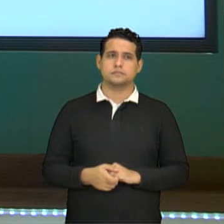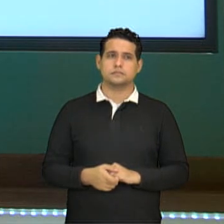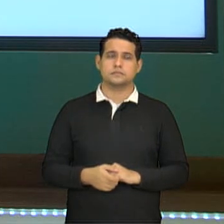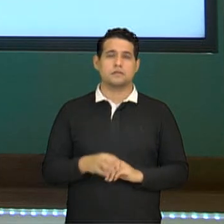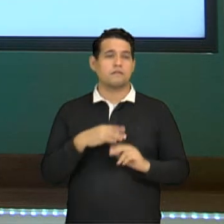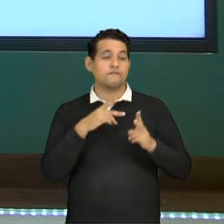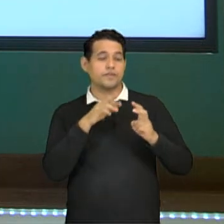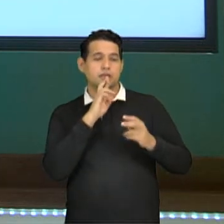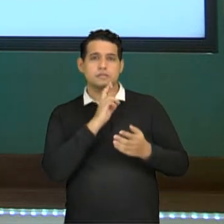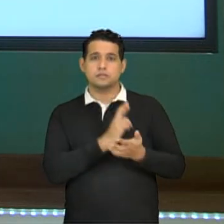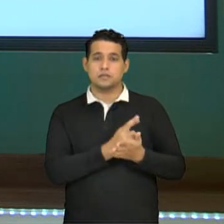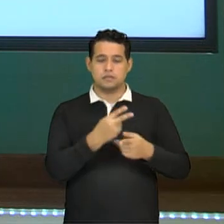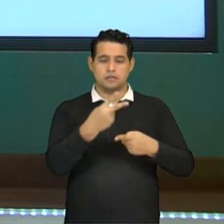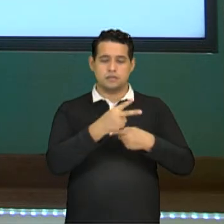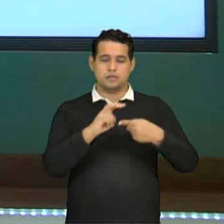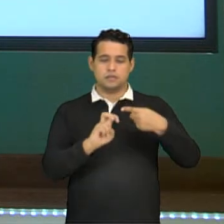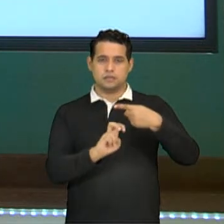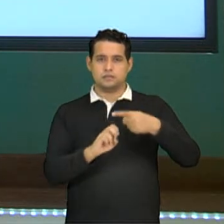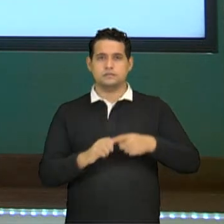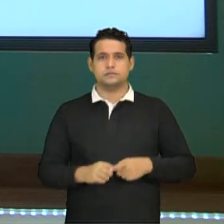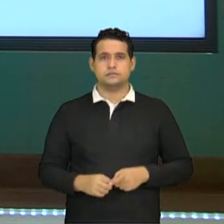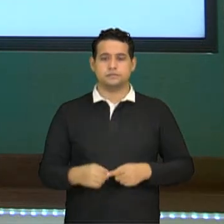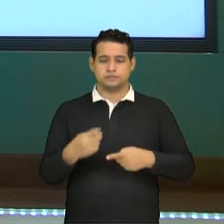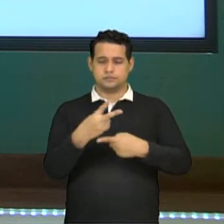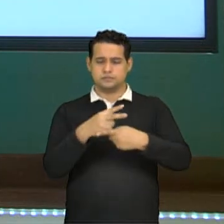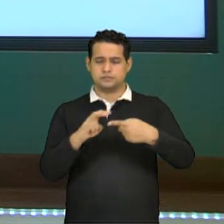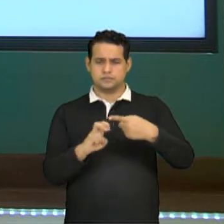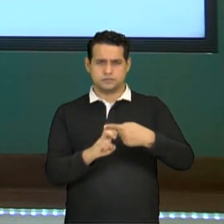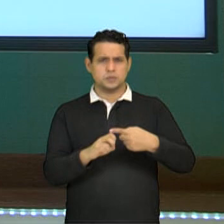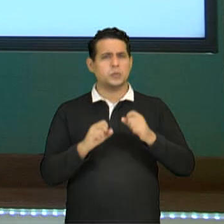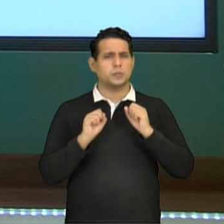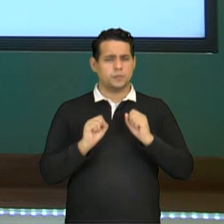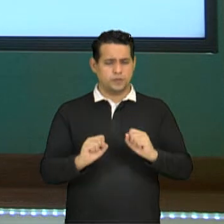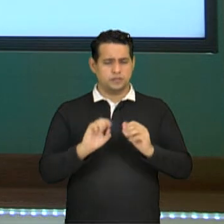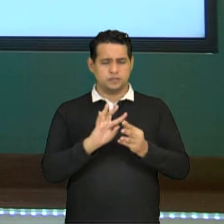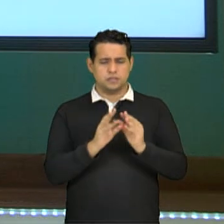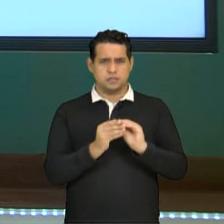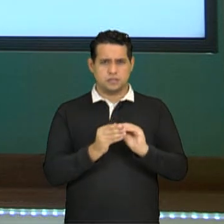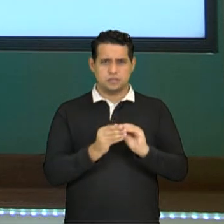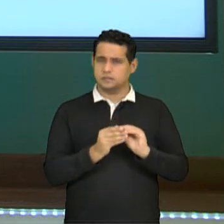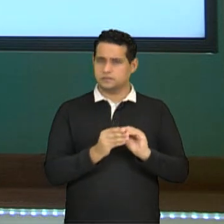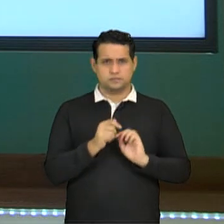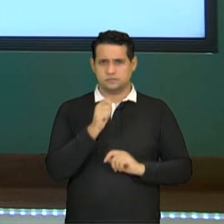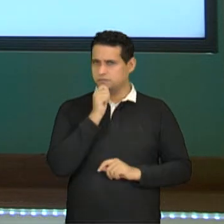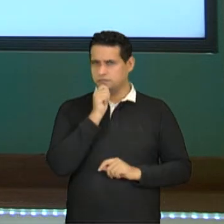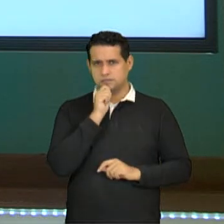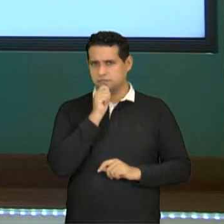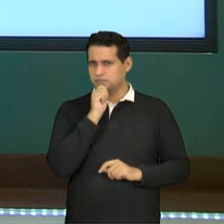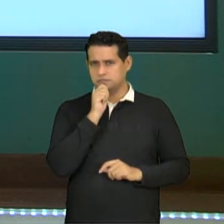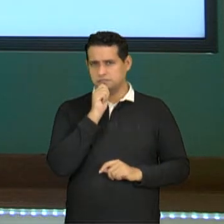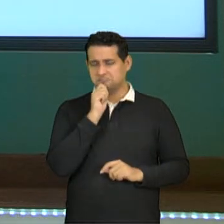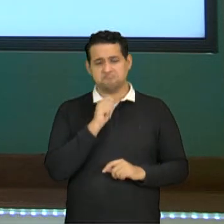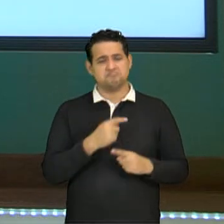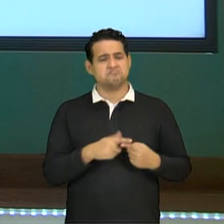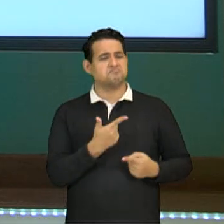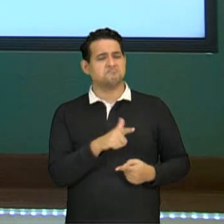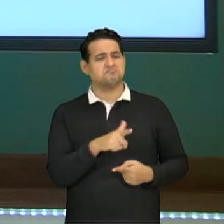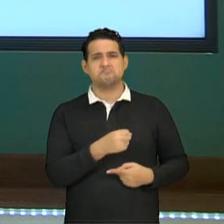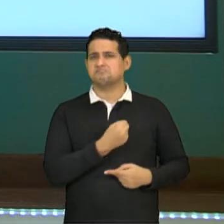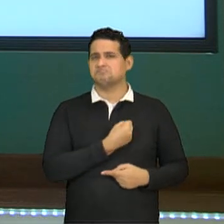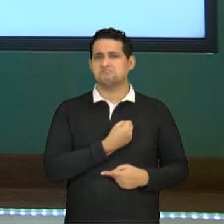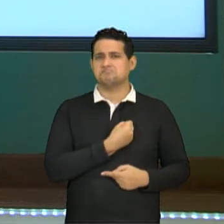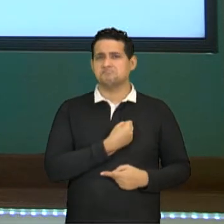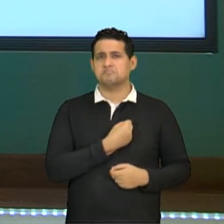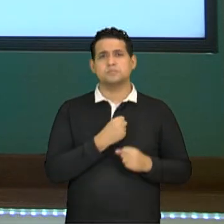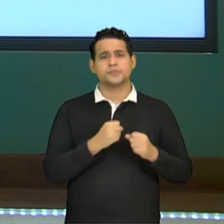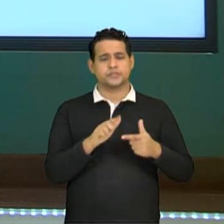lá como resultado 2/5. 2/5 ainda dá para simplificar? Não. Não, porque não existe um número que